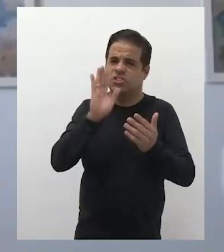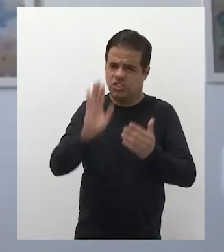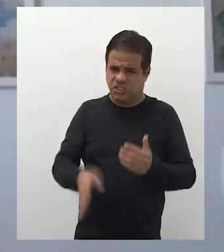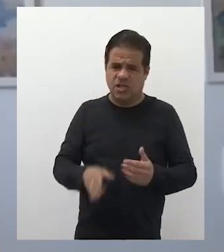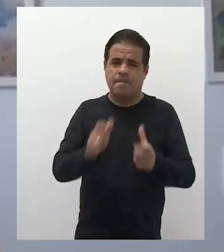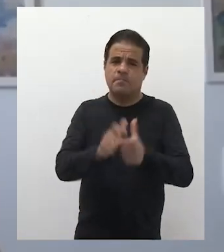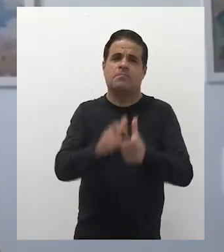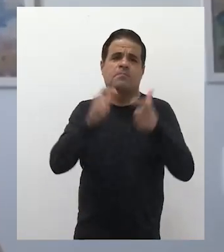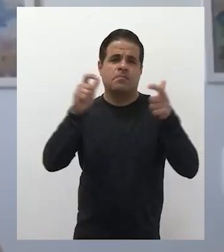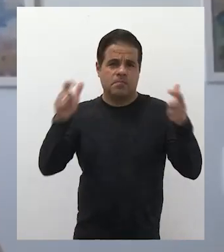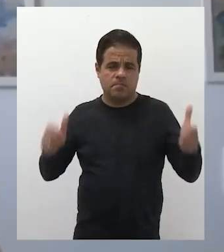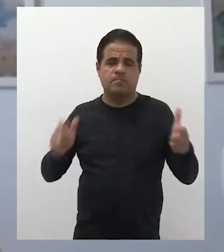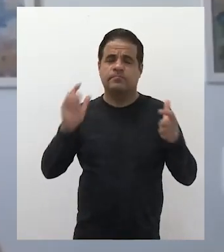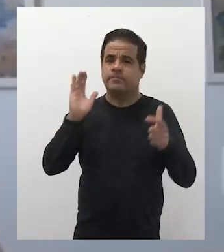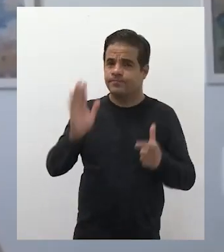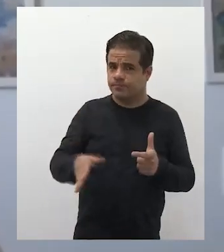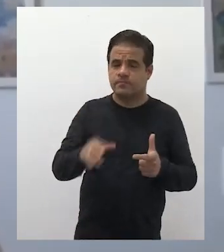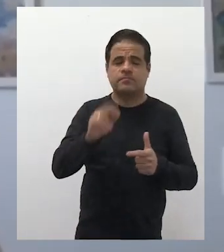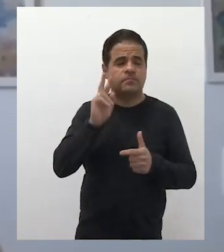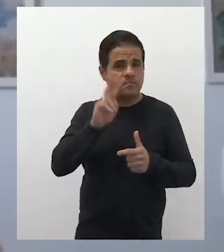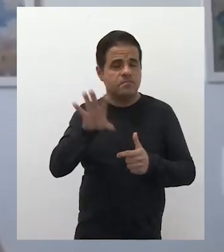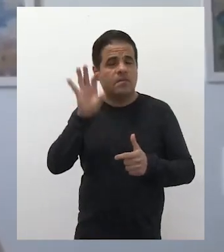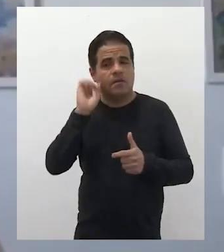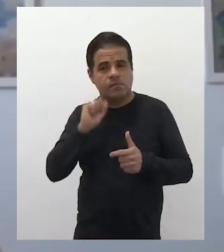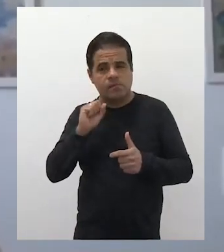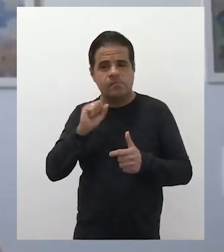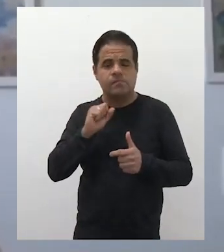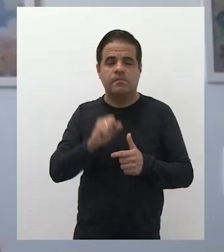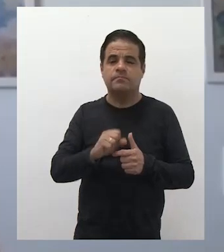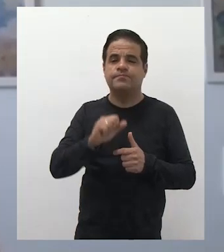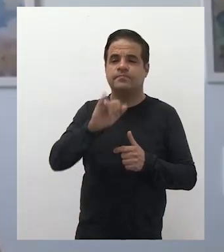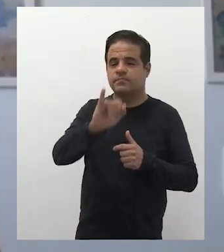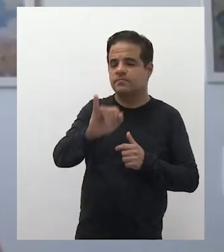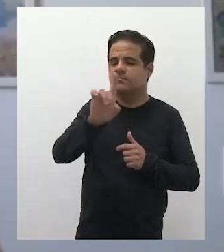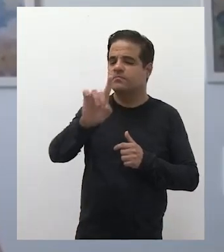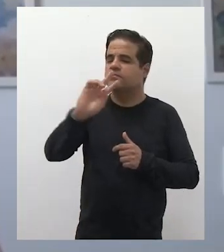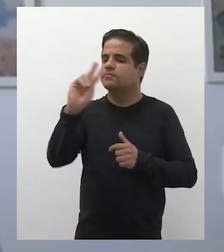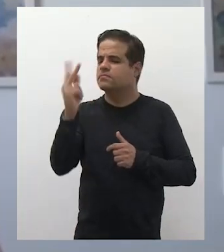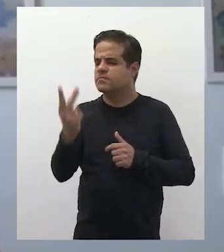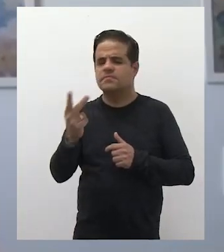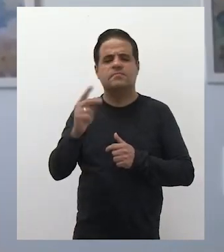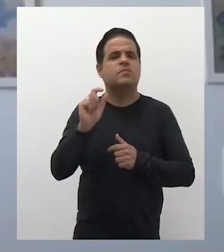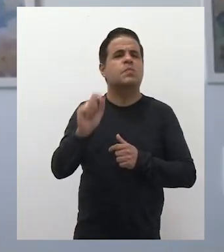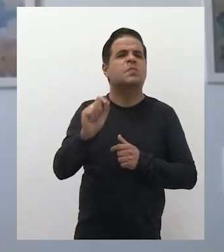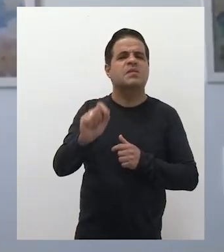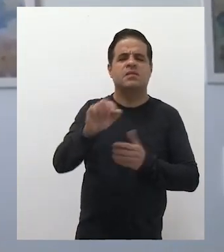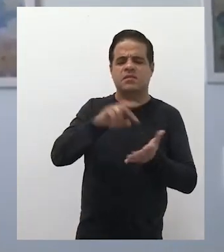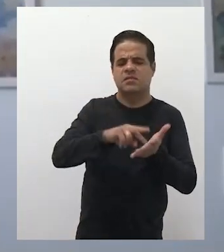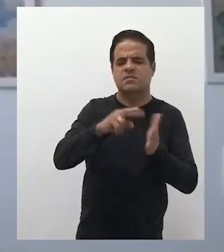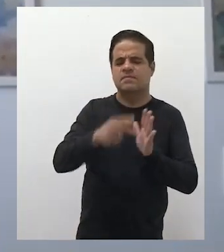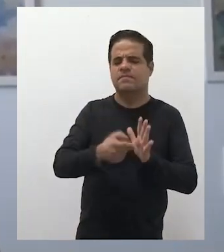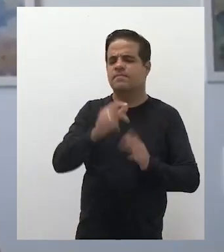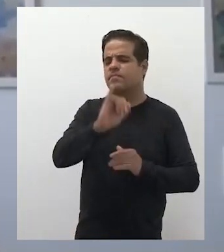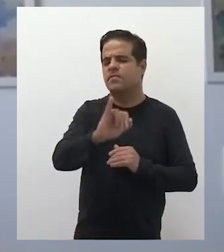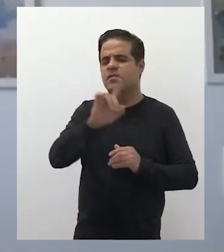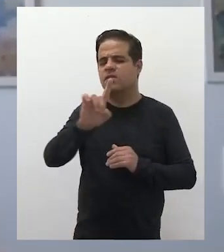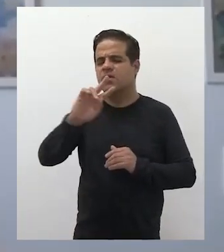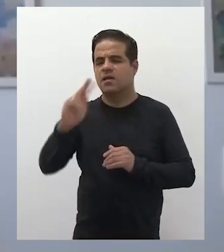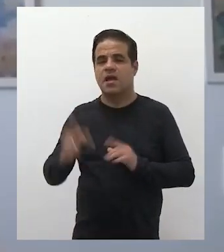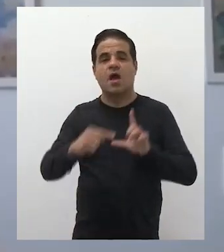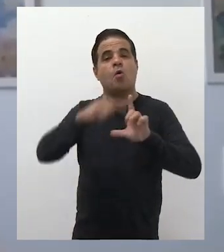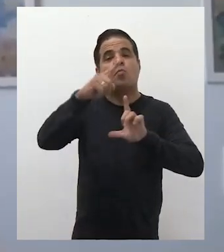aí na maioria, já tenham ouvido falar. IDH. O que é o IDH? É o Índice